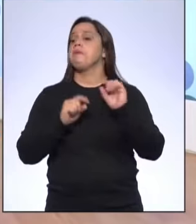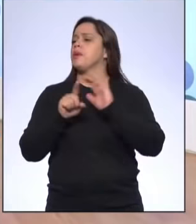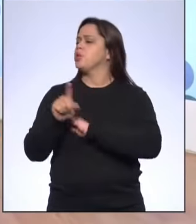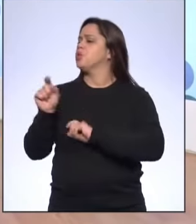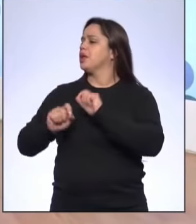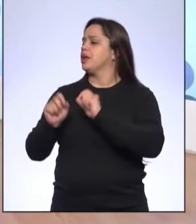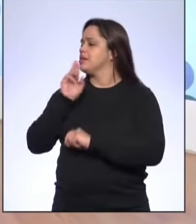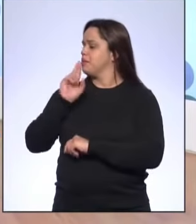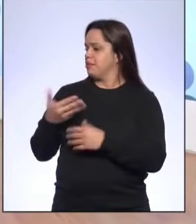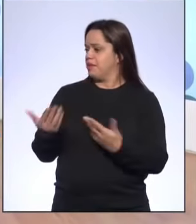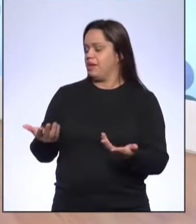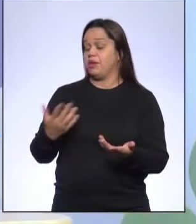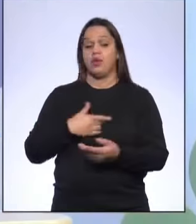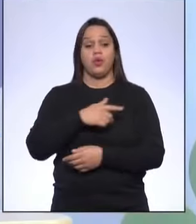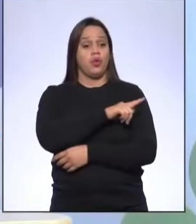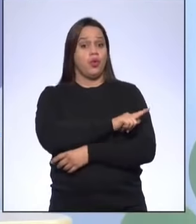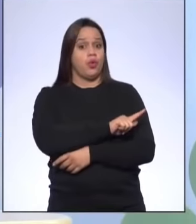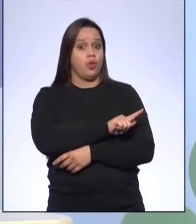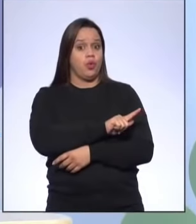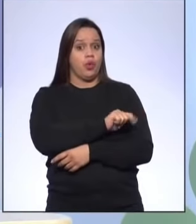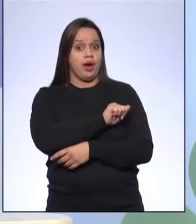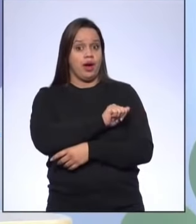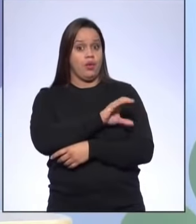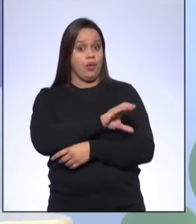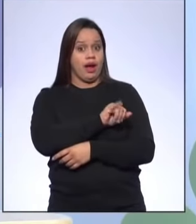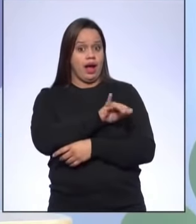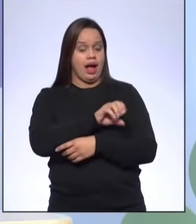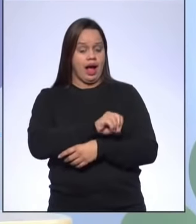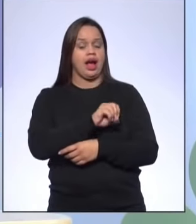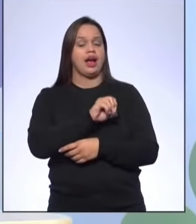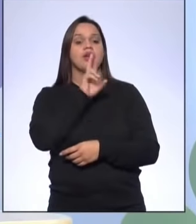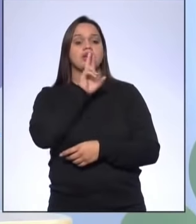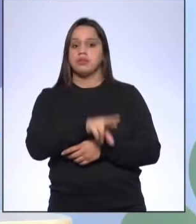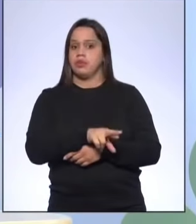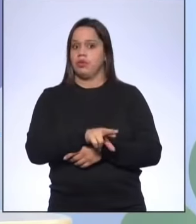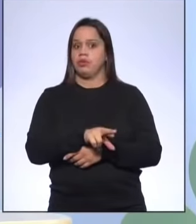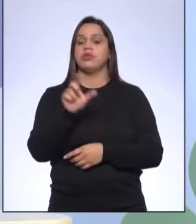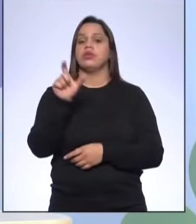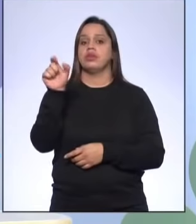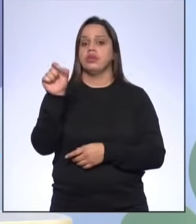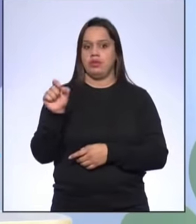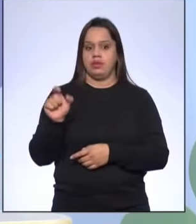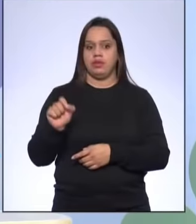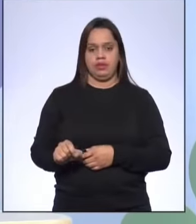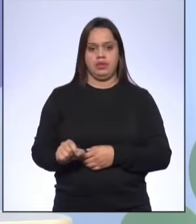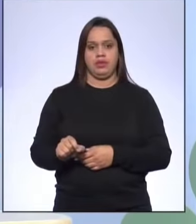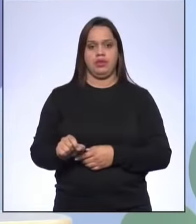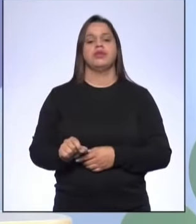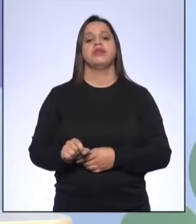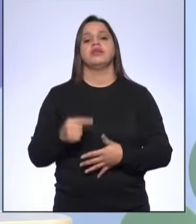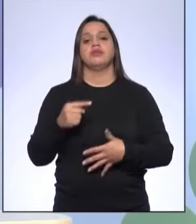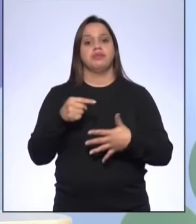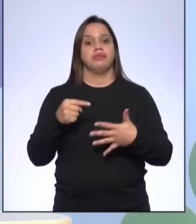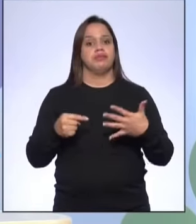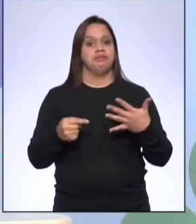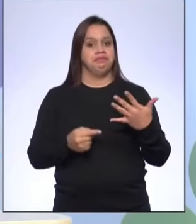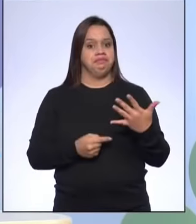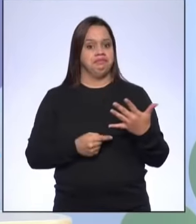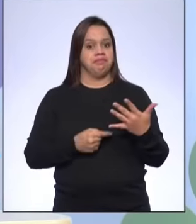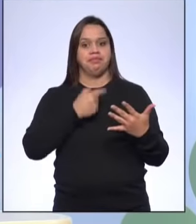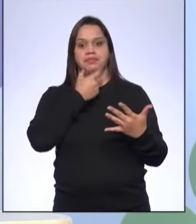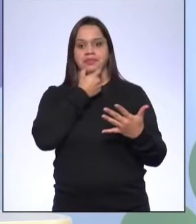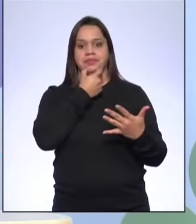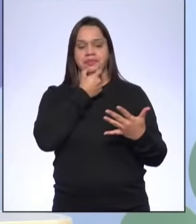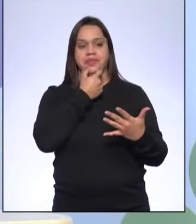responderam olha só o caiu respondeu que vai ter blade sollberger tiger shark macau